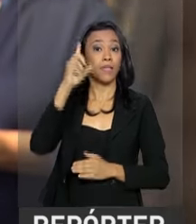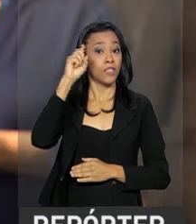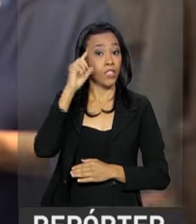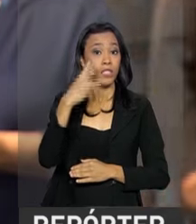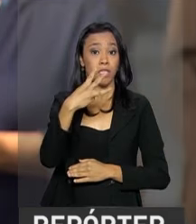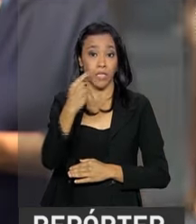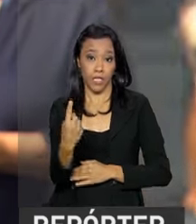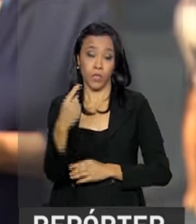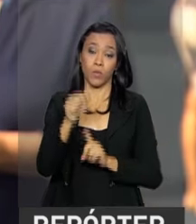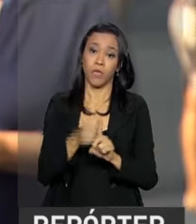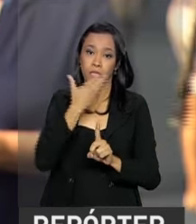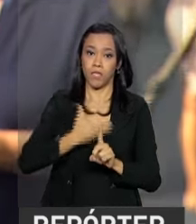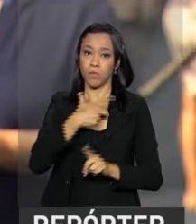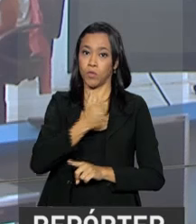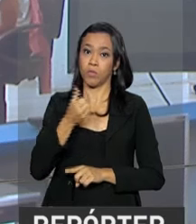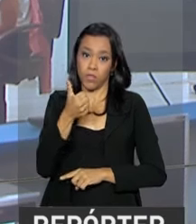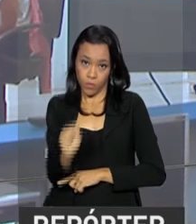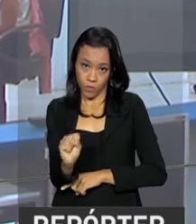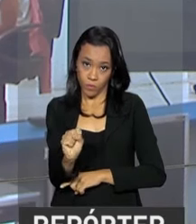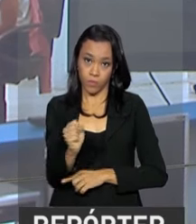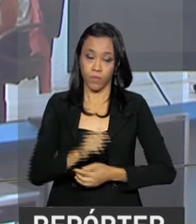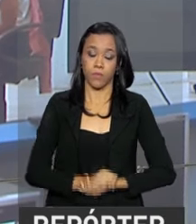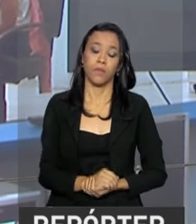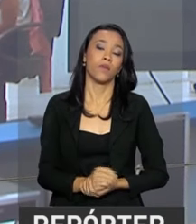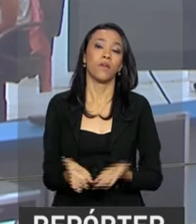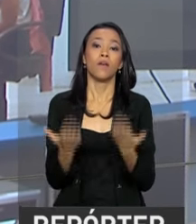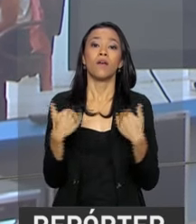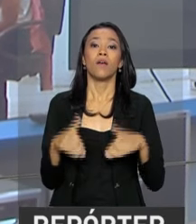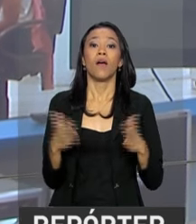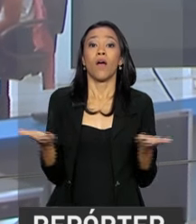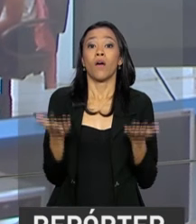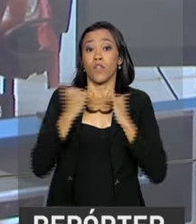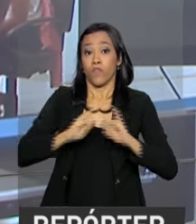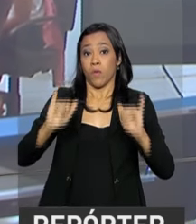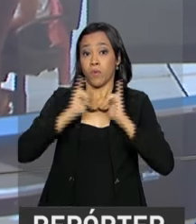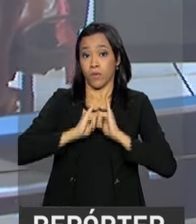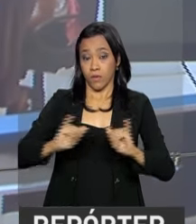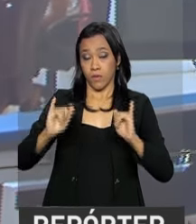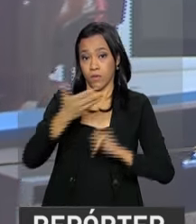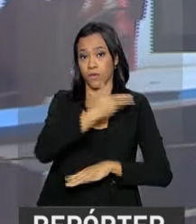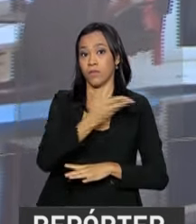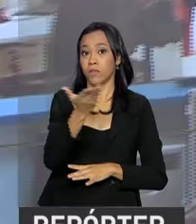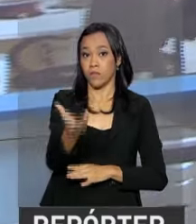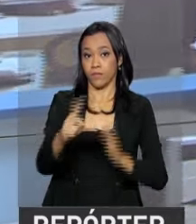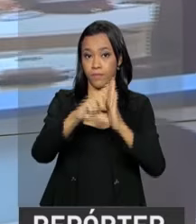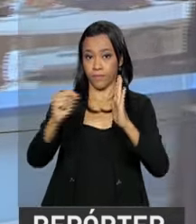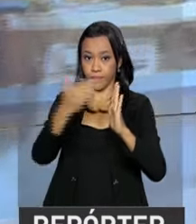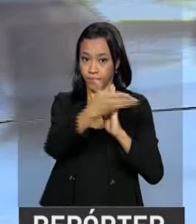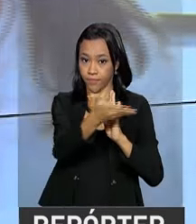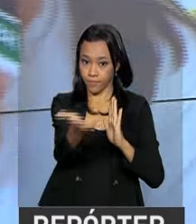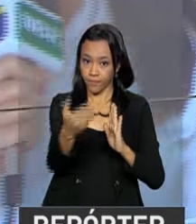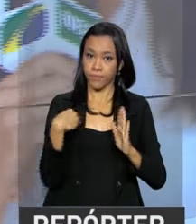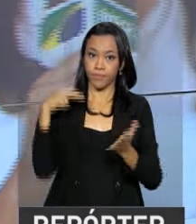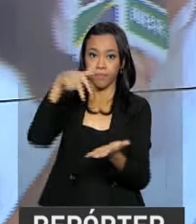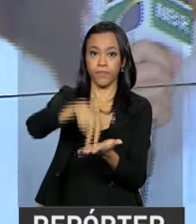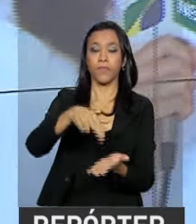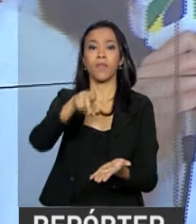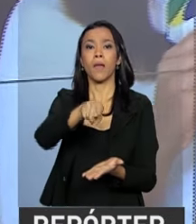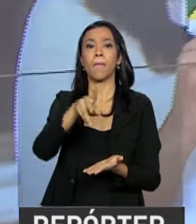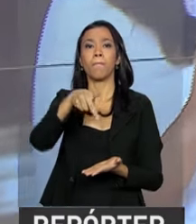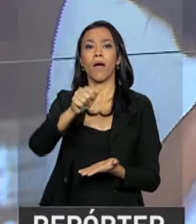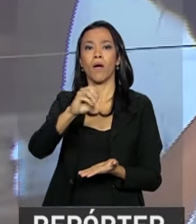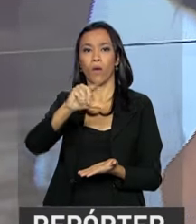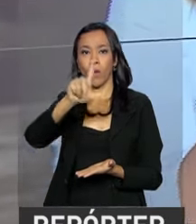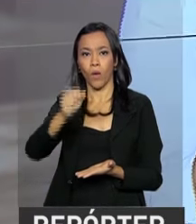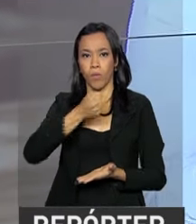de dezembro de 2018. E vamos agora com as informações do Palácio do Planalto, com a repórter Paola Diotti, que está